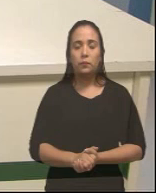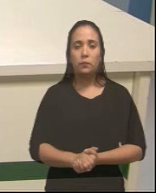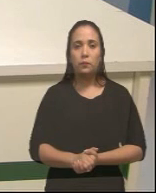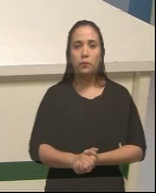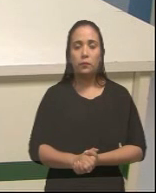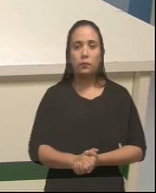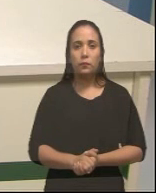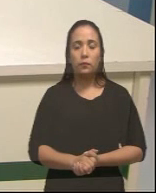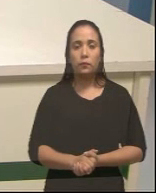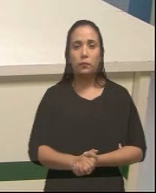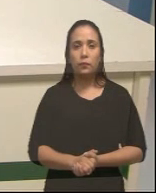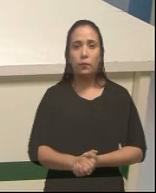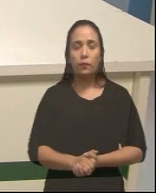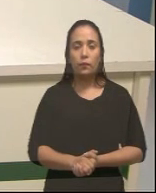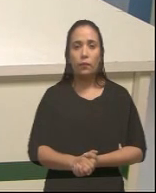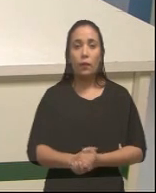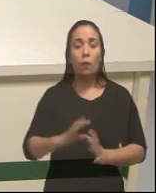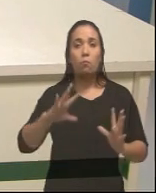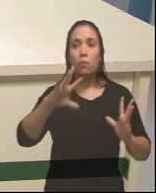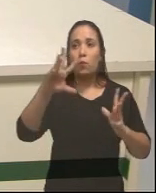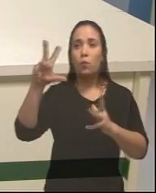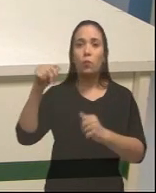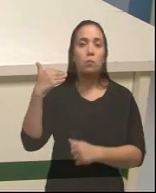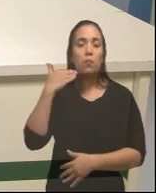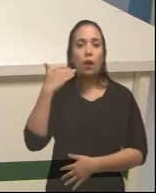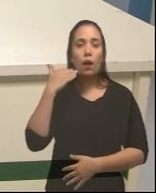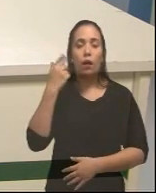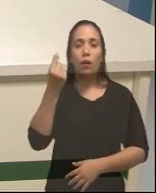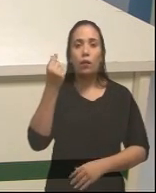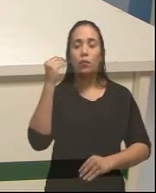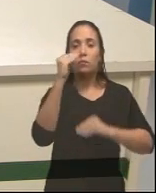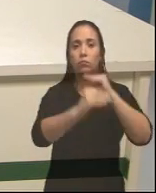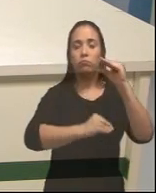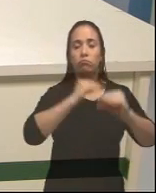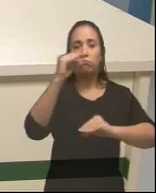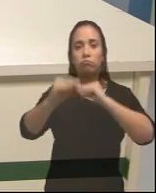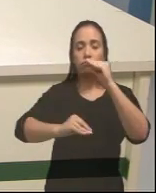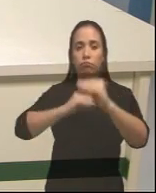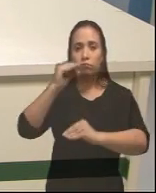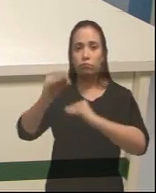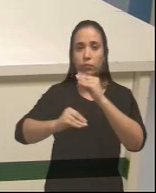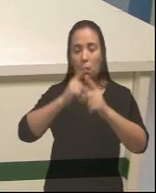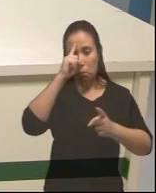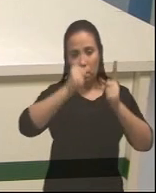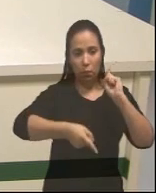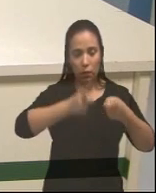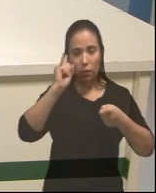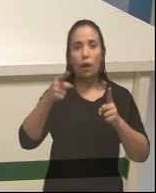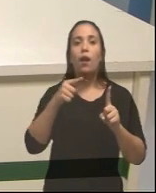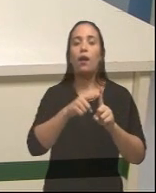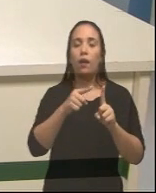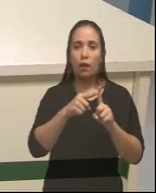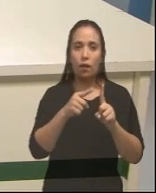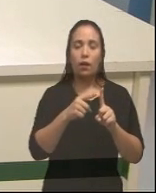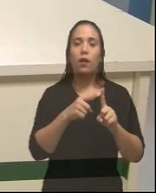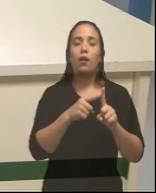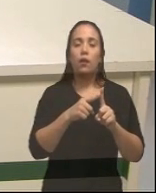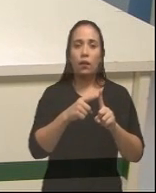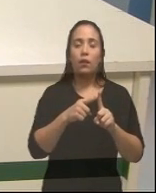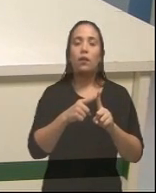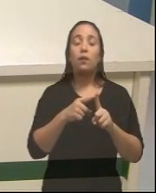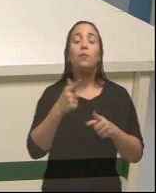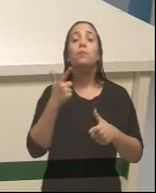Dos investidores a nível mundial, que mandam na banca internacional e mandam nesse país também, o Rico Meirelles. E o Rico Meirelles